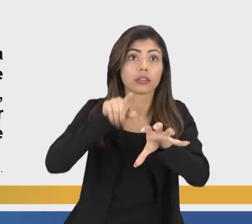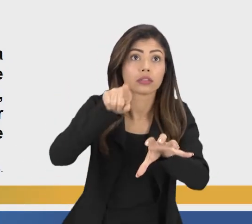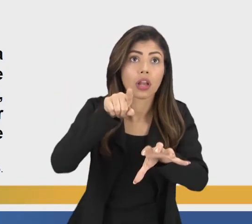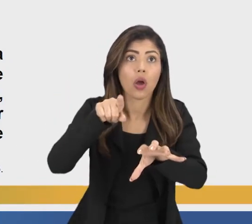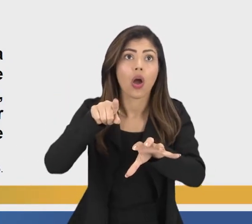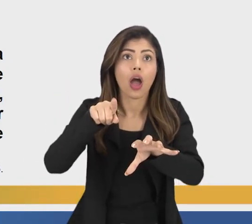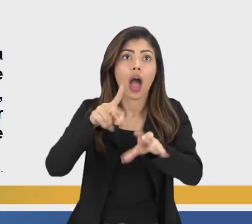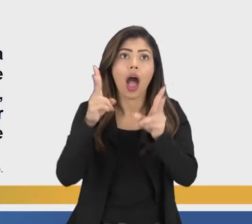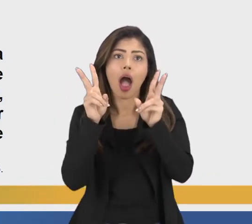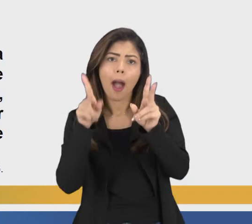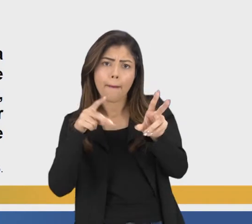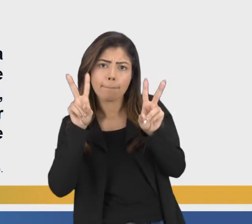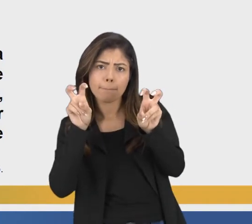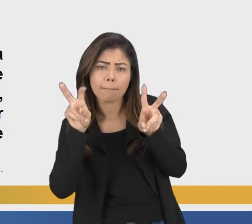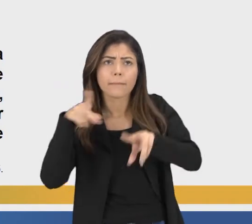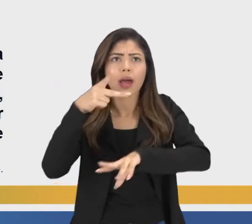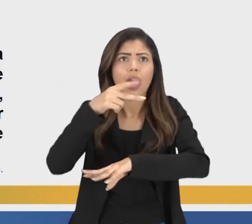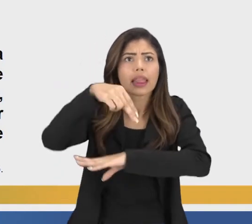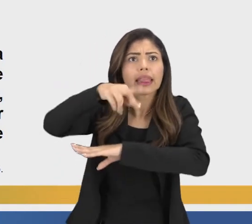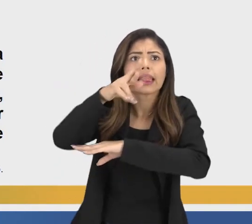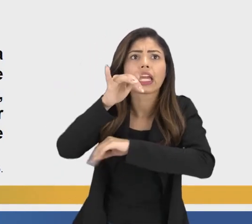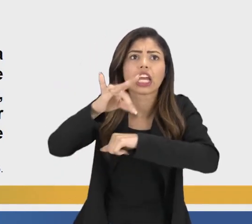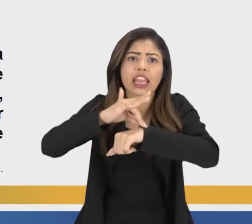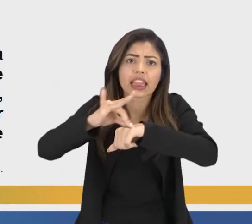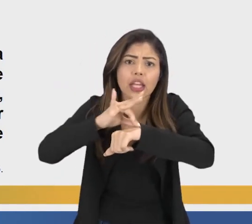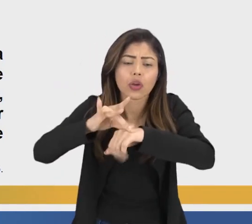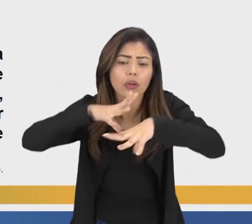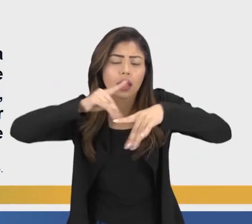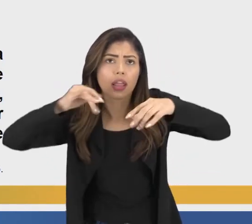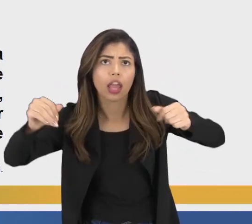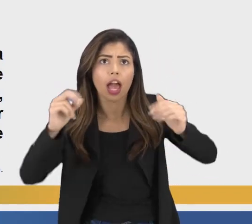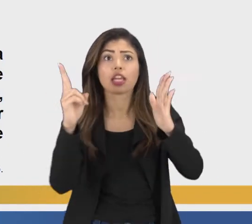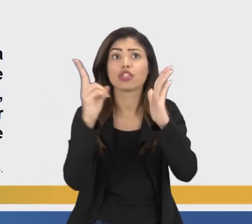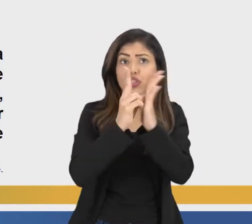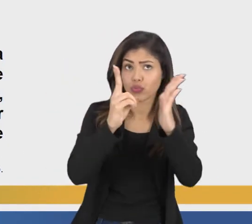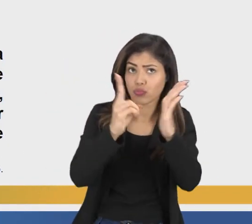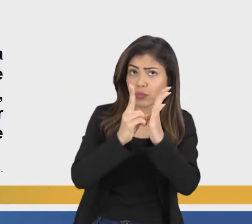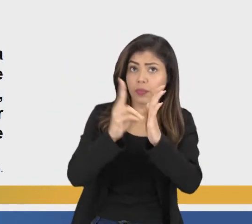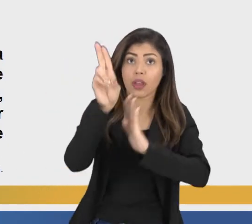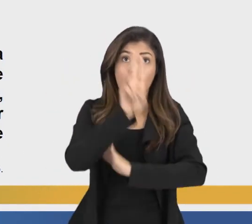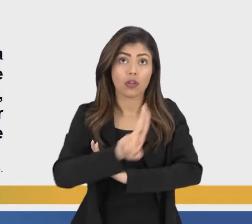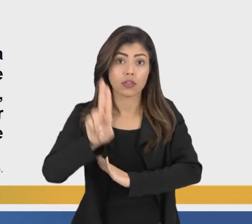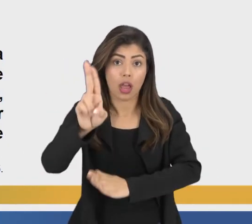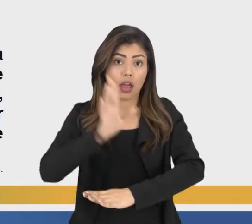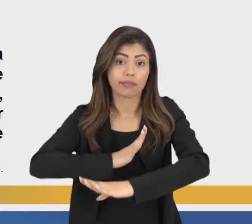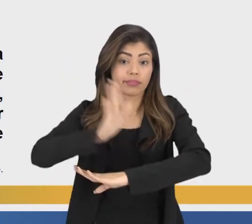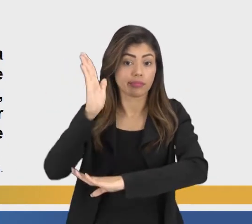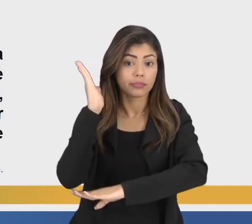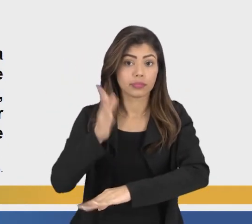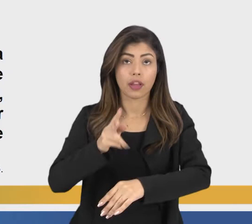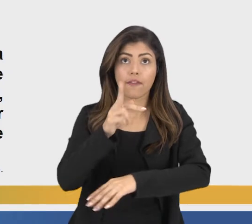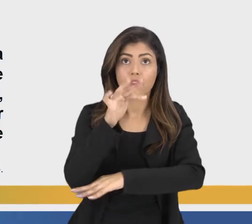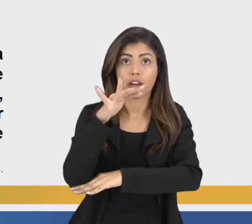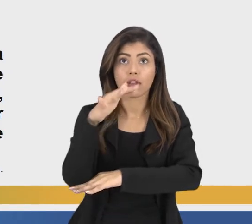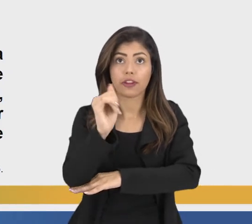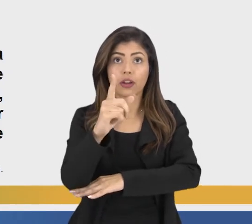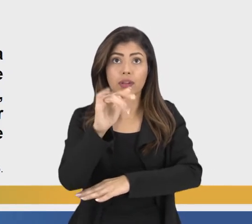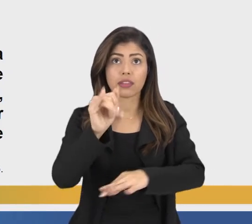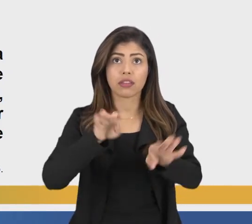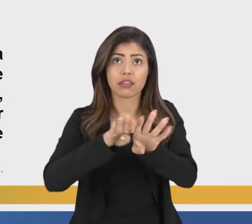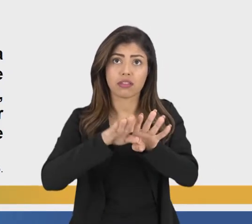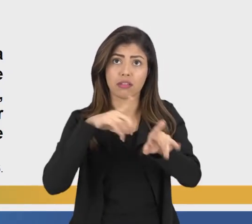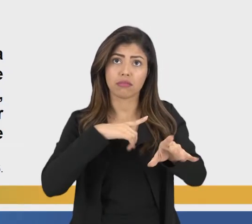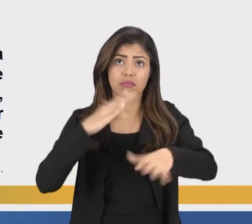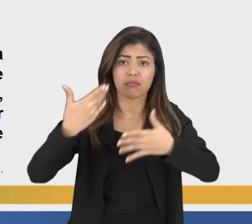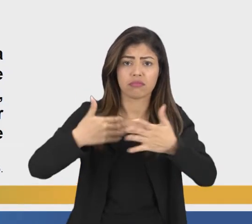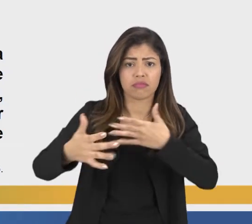os termos negro da terra e índios eram utilizados com mais frequência do que qualquer